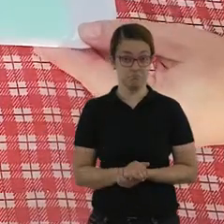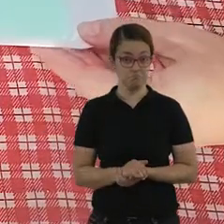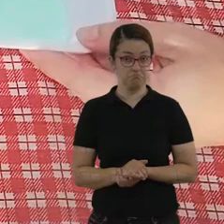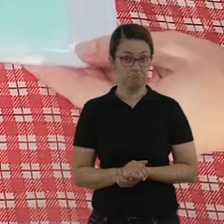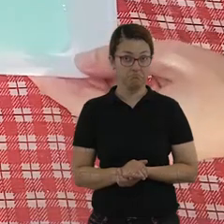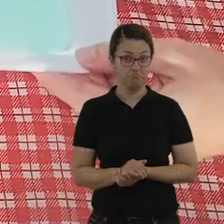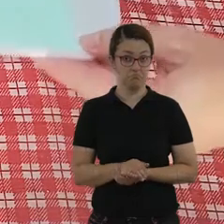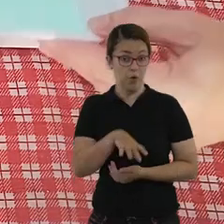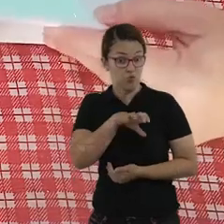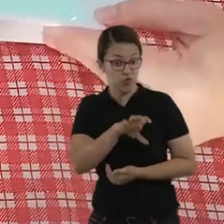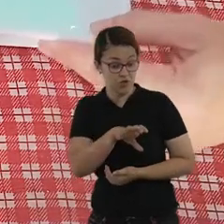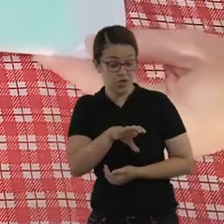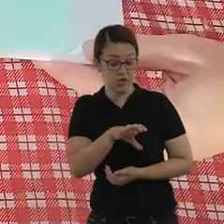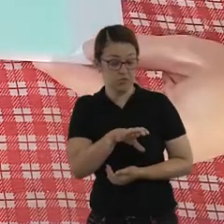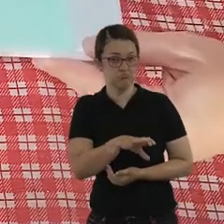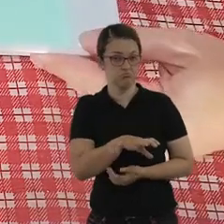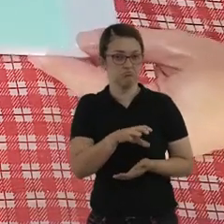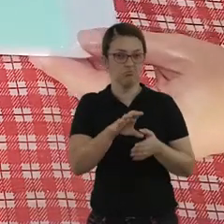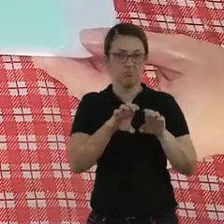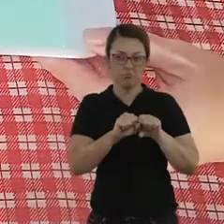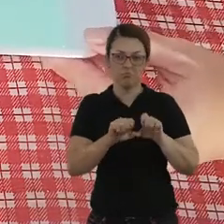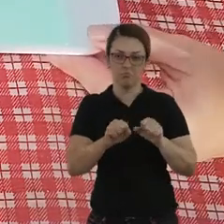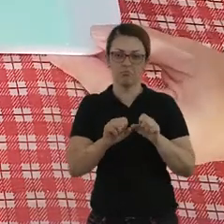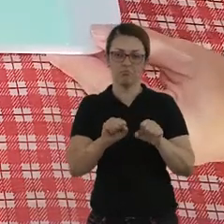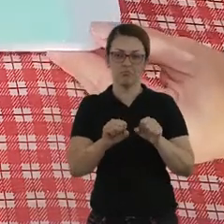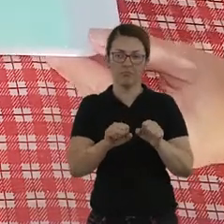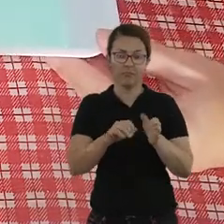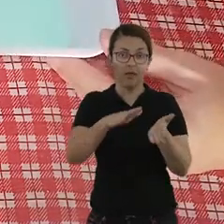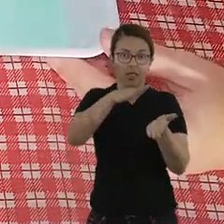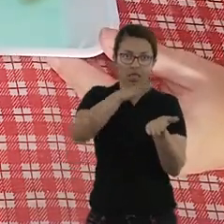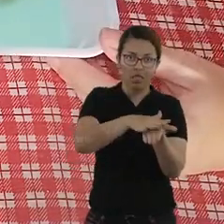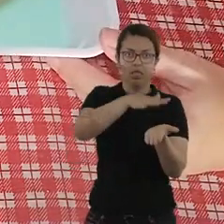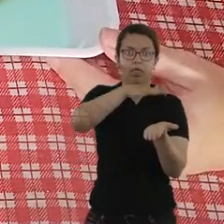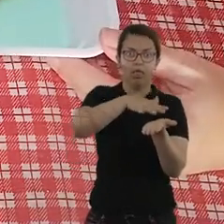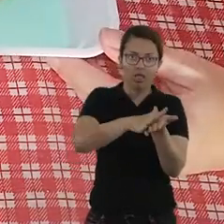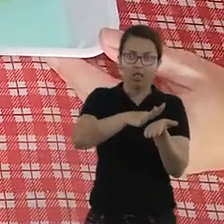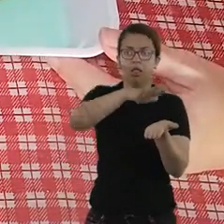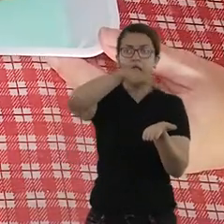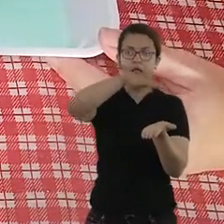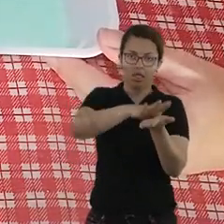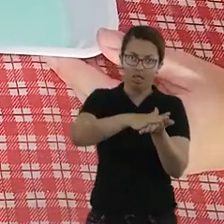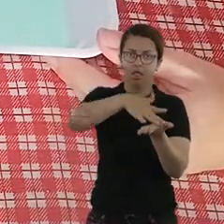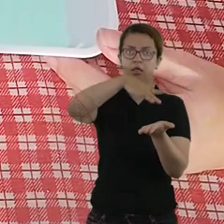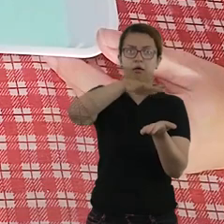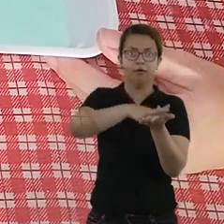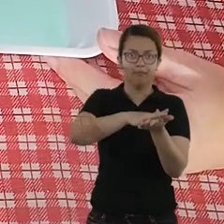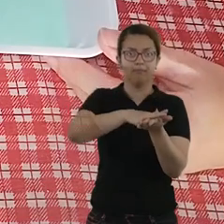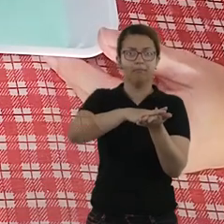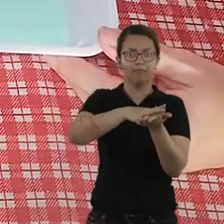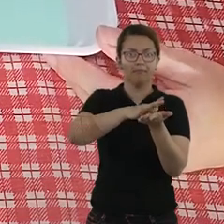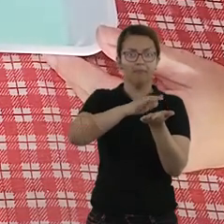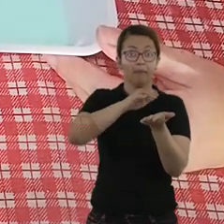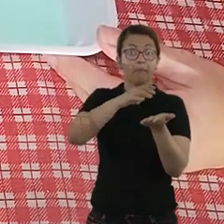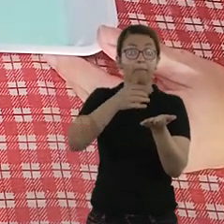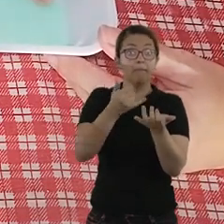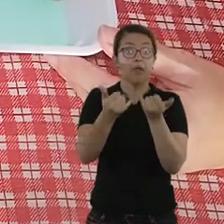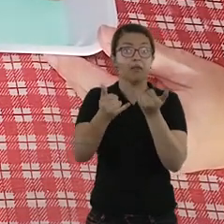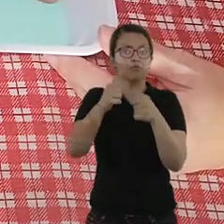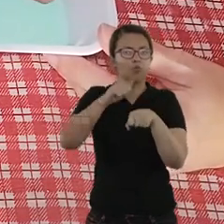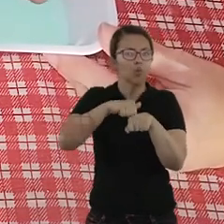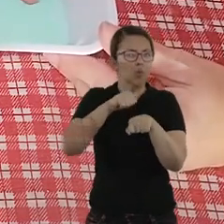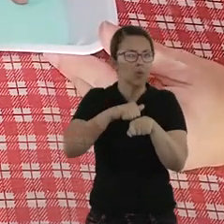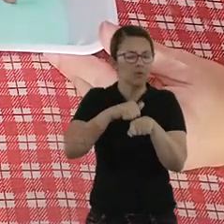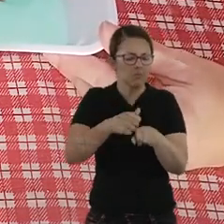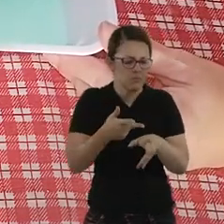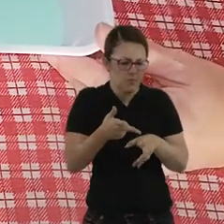Já misturamos tudo, essa é a consistência que tem que ficar. Aparentemente, quando bate a mão, ela parece